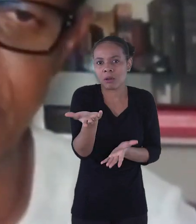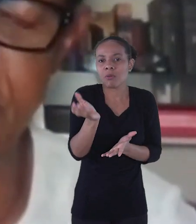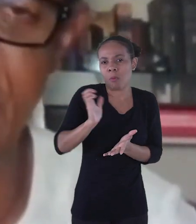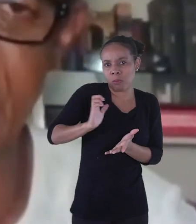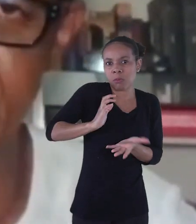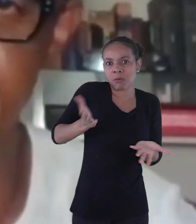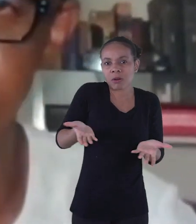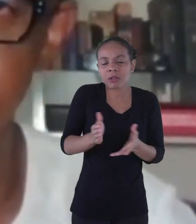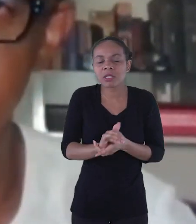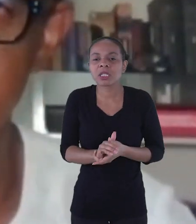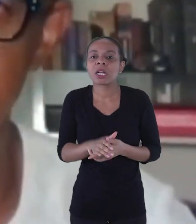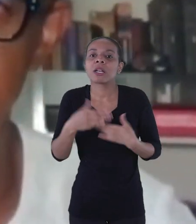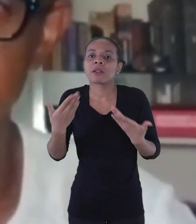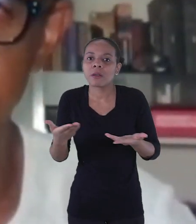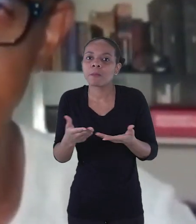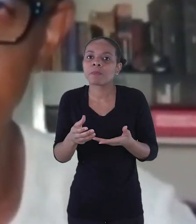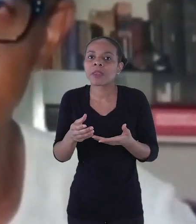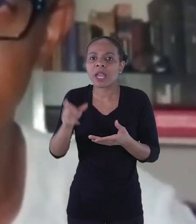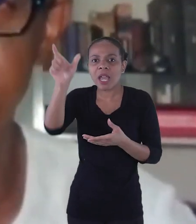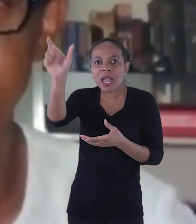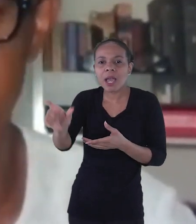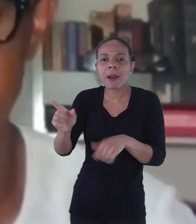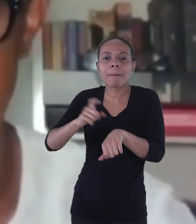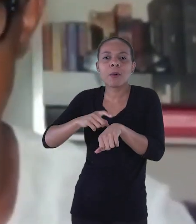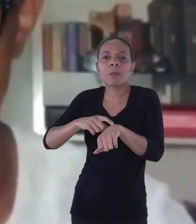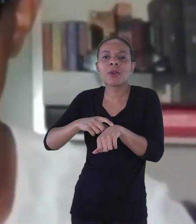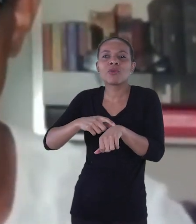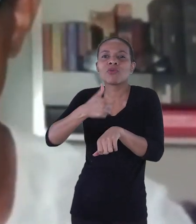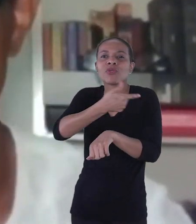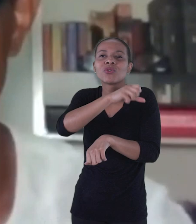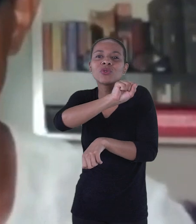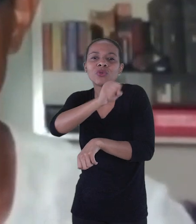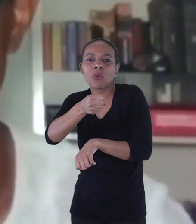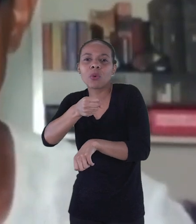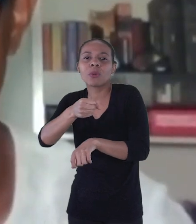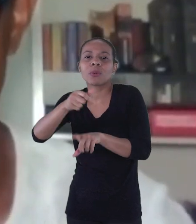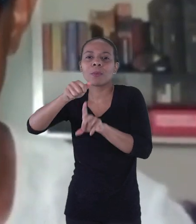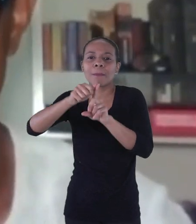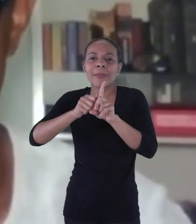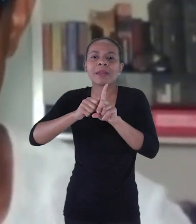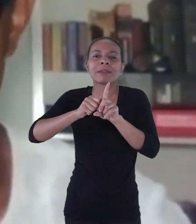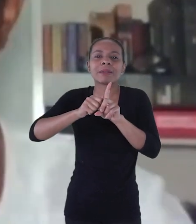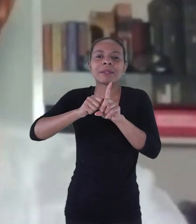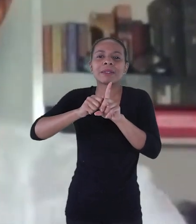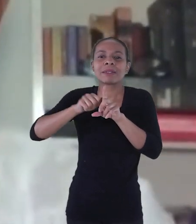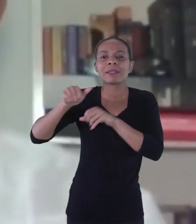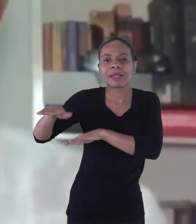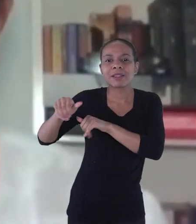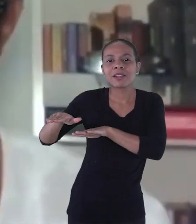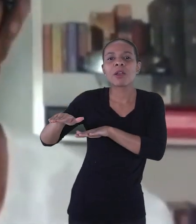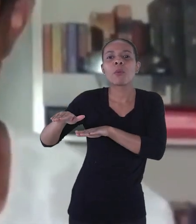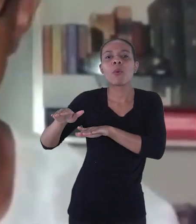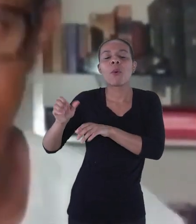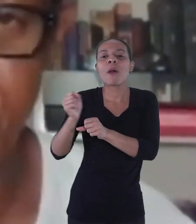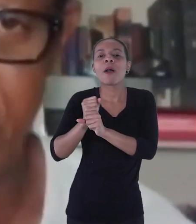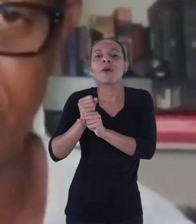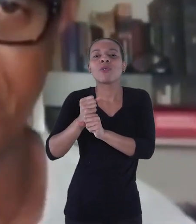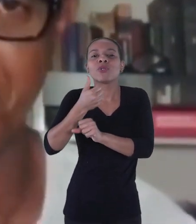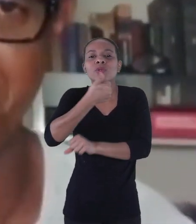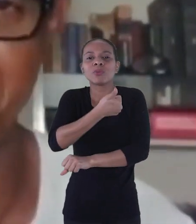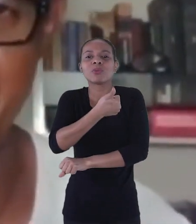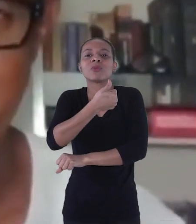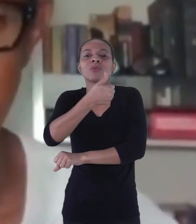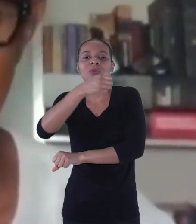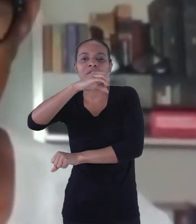recebeu o título de cidadã paulistana no dia 28 de setembro de 61 e ela queria dar um